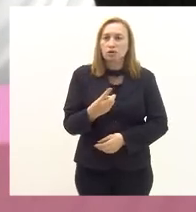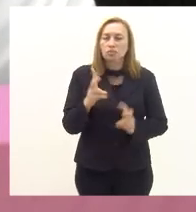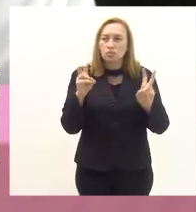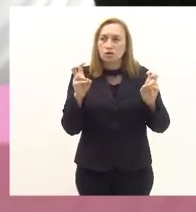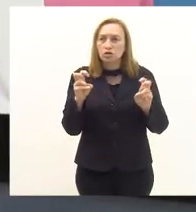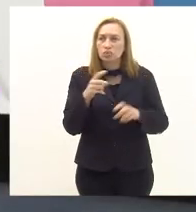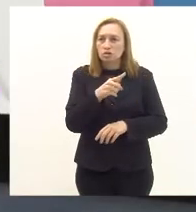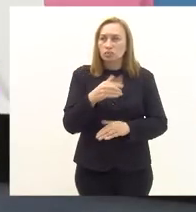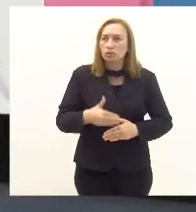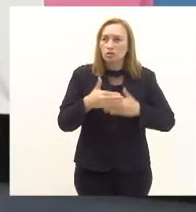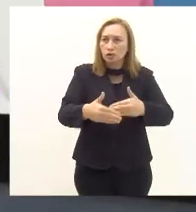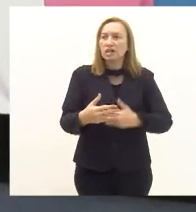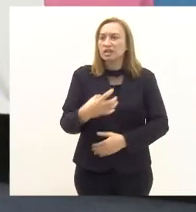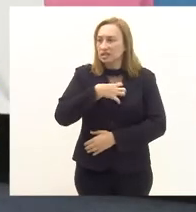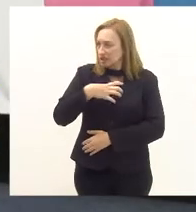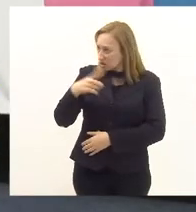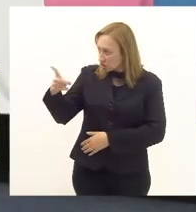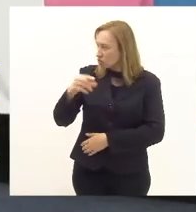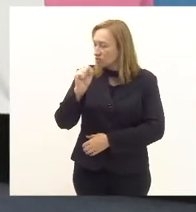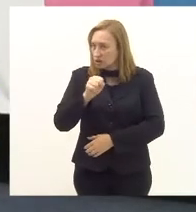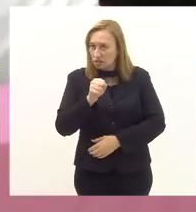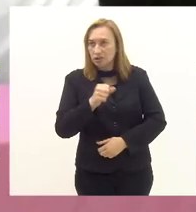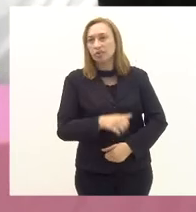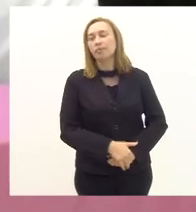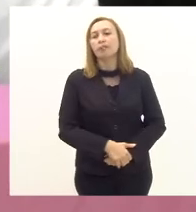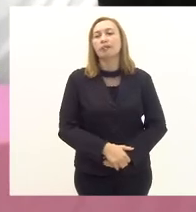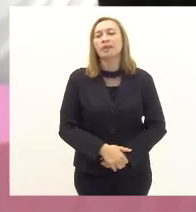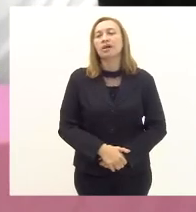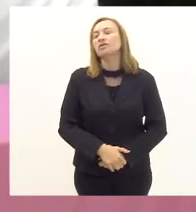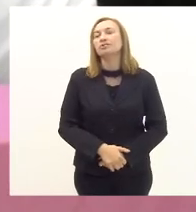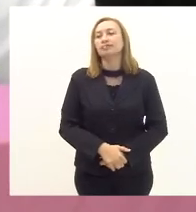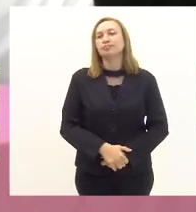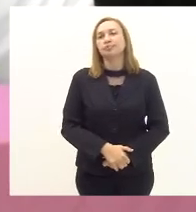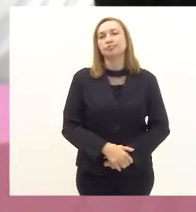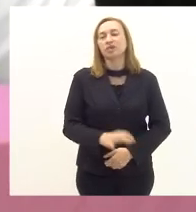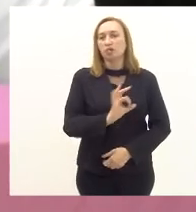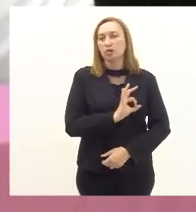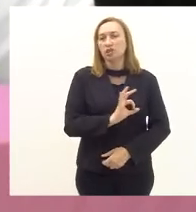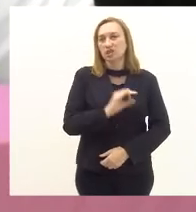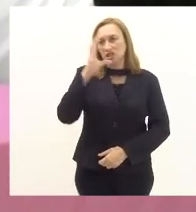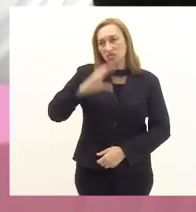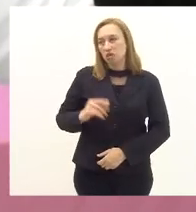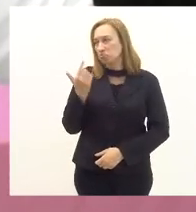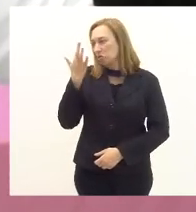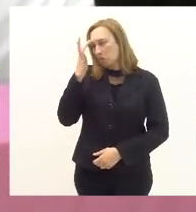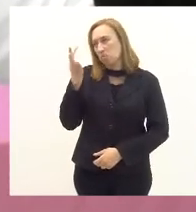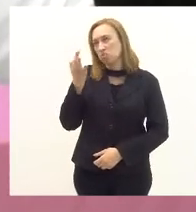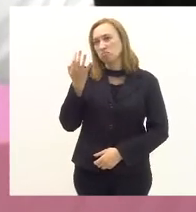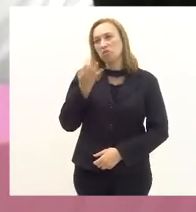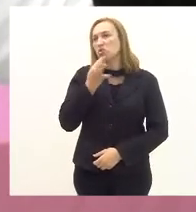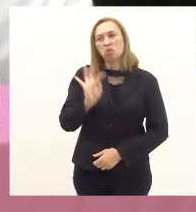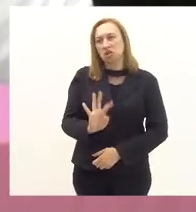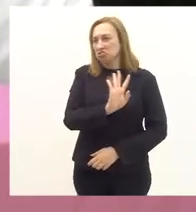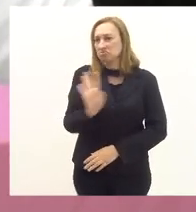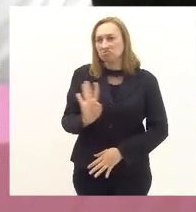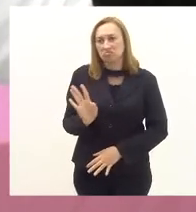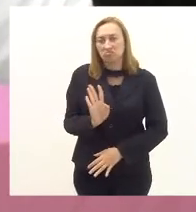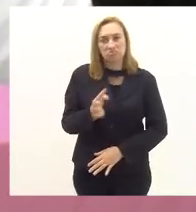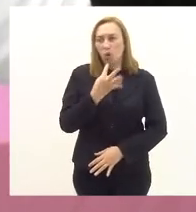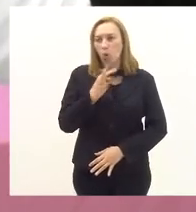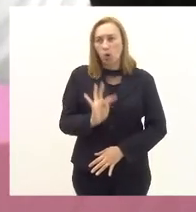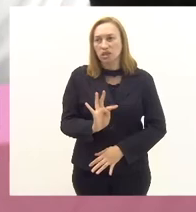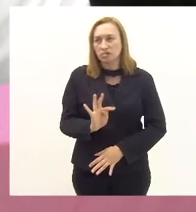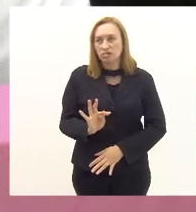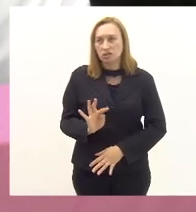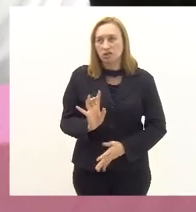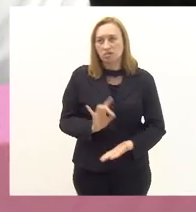para... Como avançar nesse sentido? O que teria na Polícia Civil, que eu desconheço, eu estou um mês lá na DECRAD. Então, eu realmente desconheço.